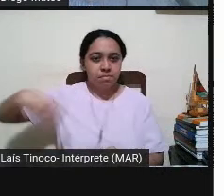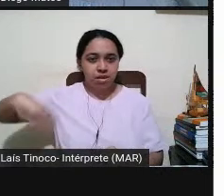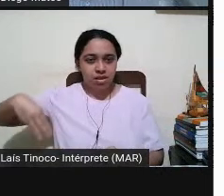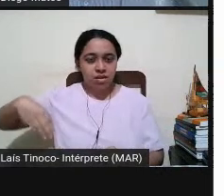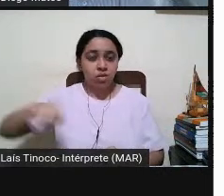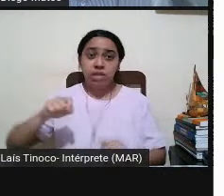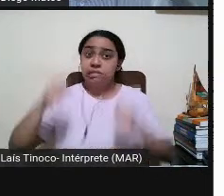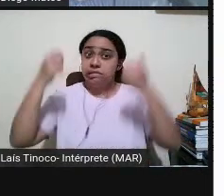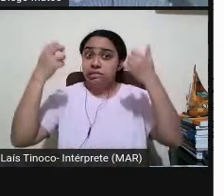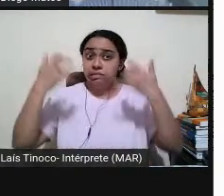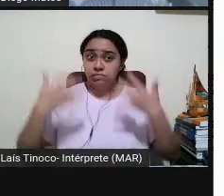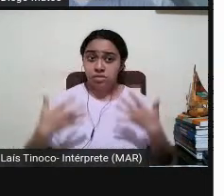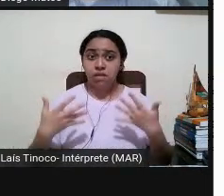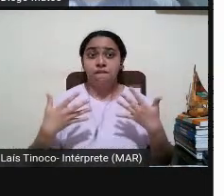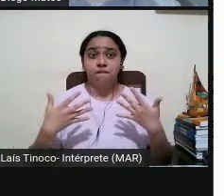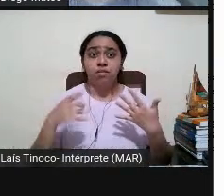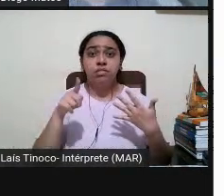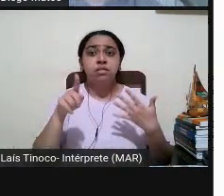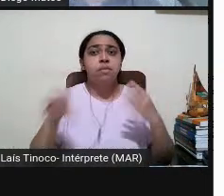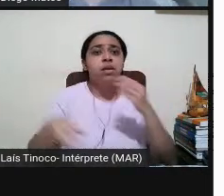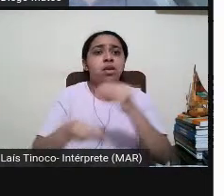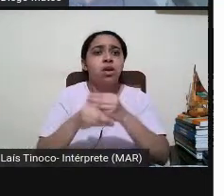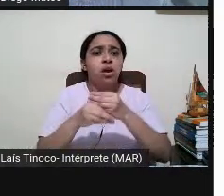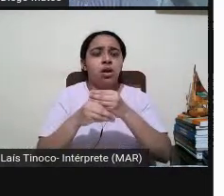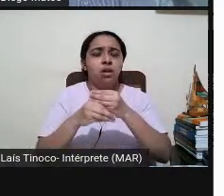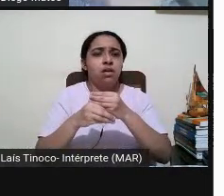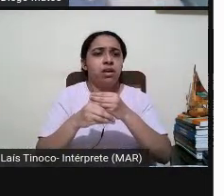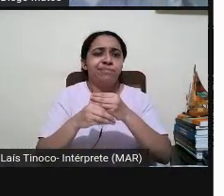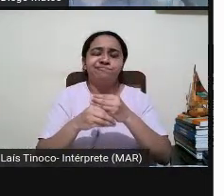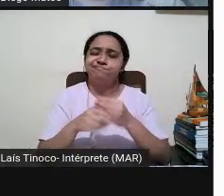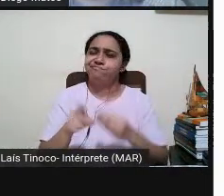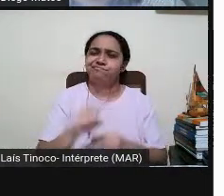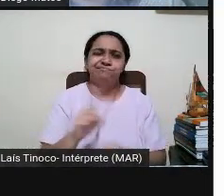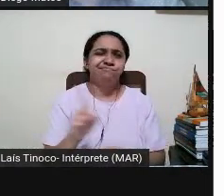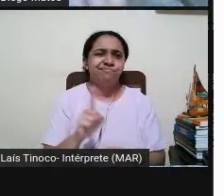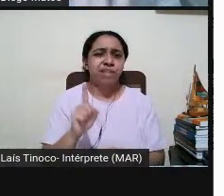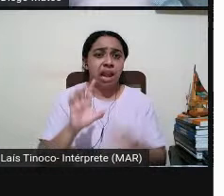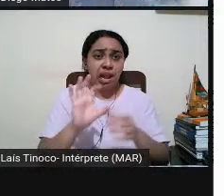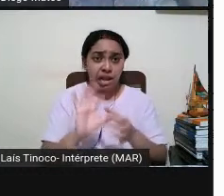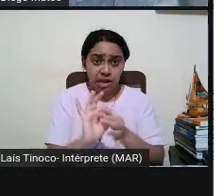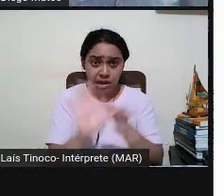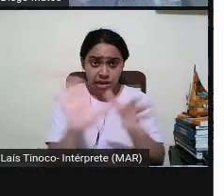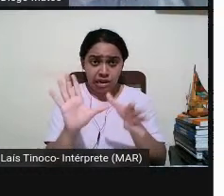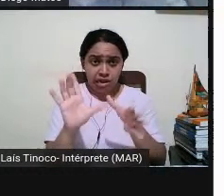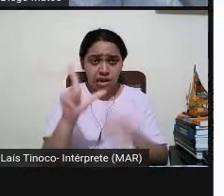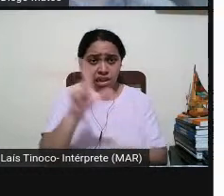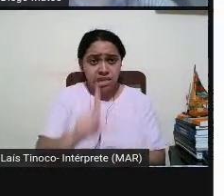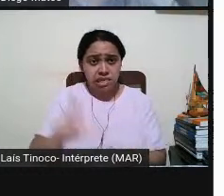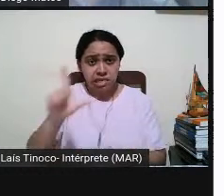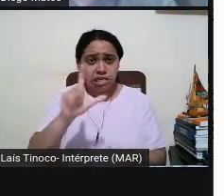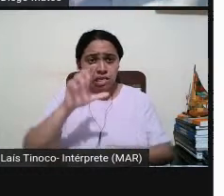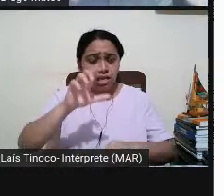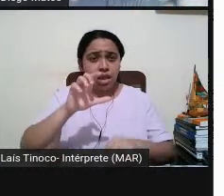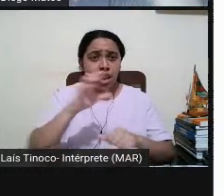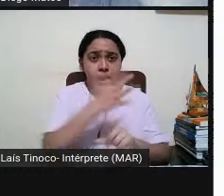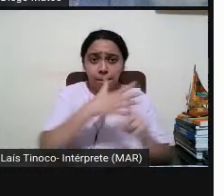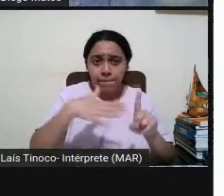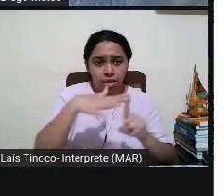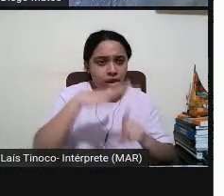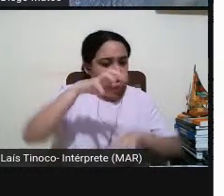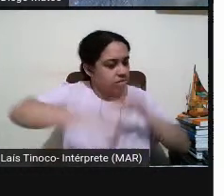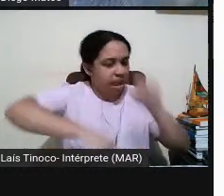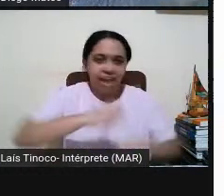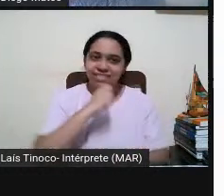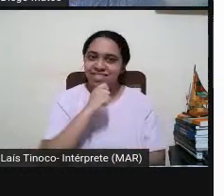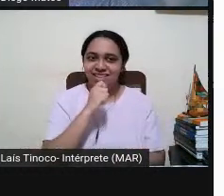relatado também que o processo eu não estava se desenvolvendo legal processo de licenciamento ambiental a não tem nada sendo extraído ainda aqui entre